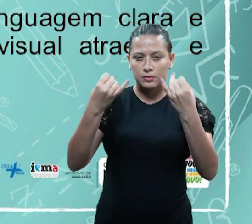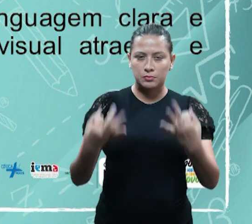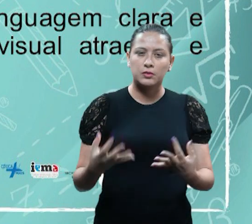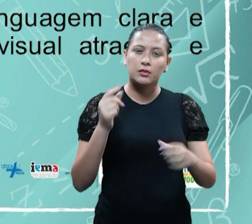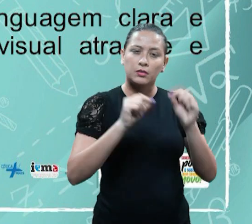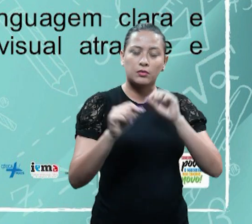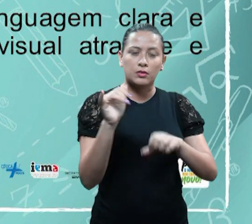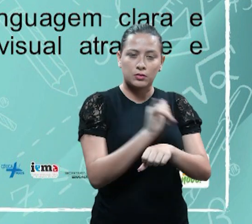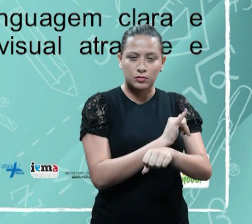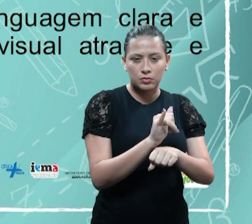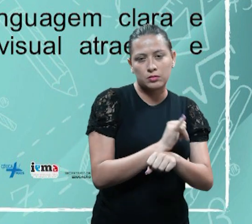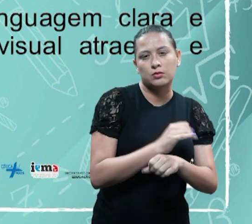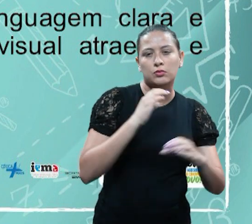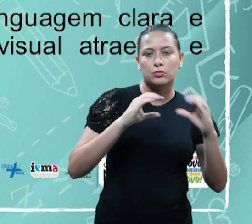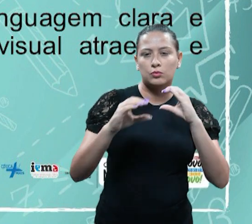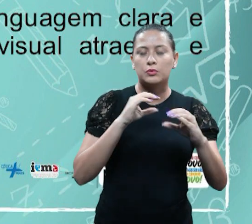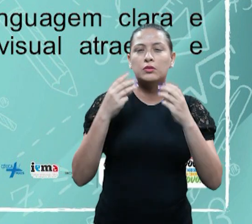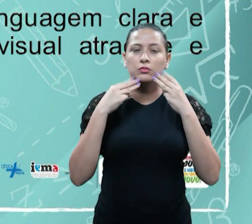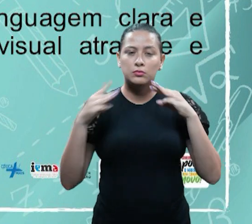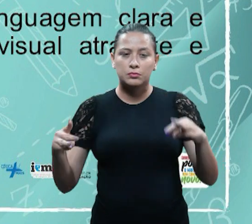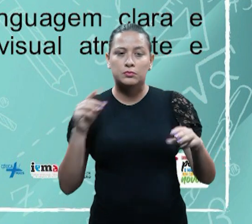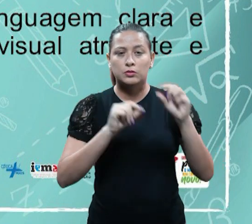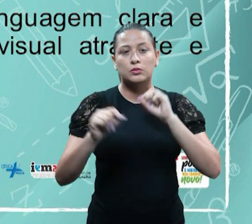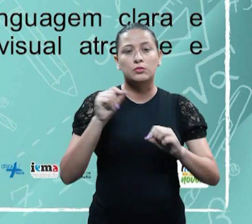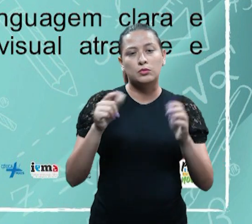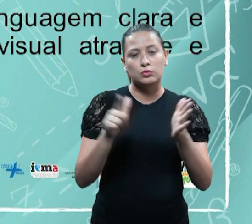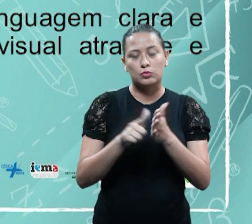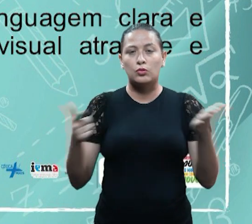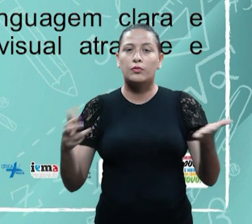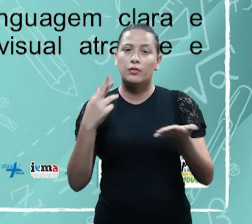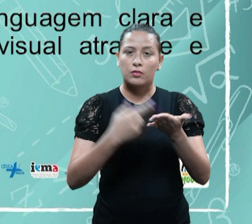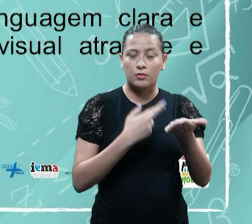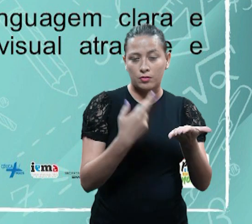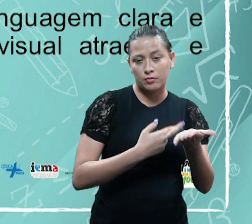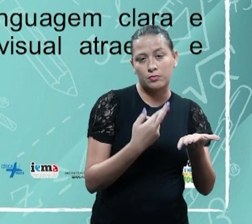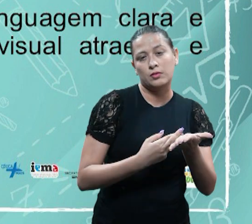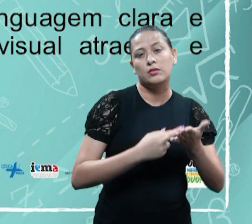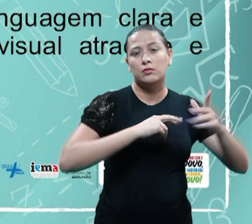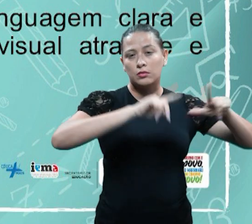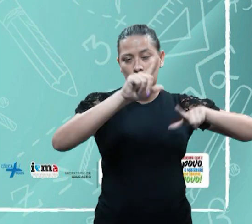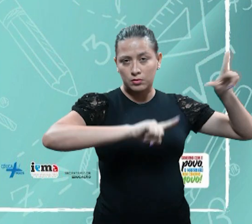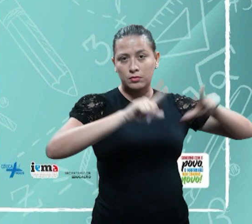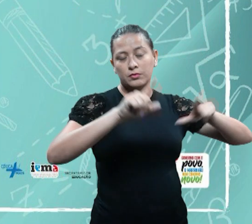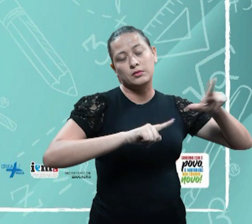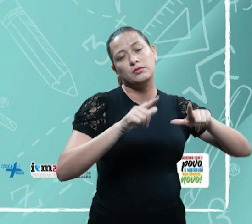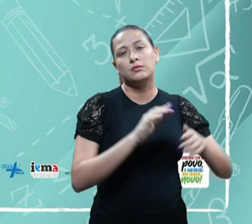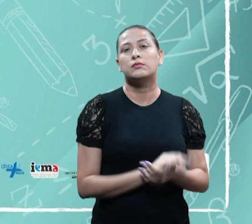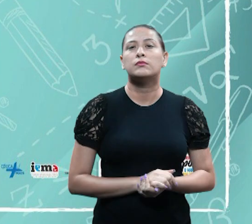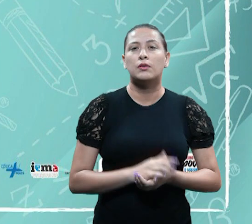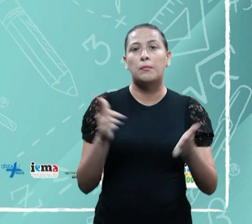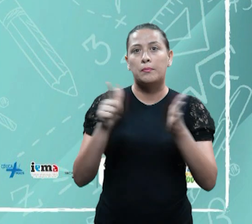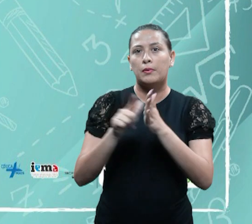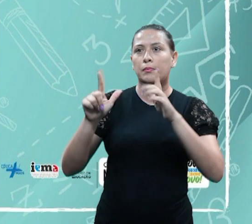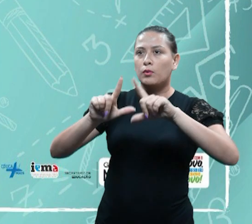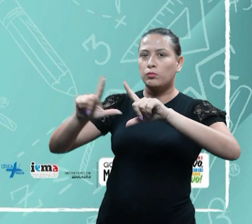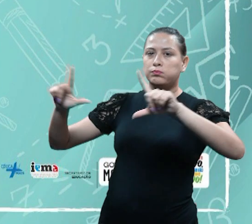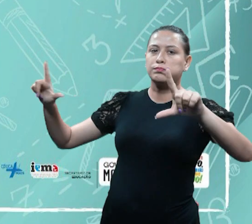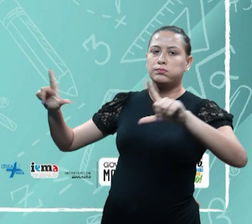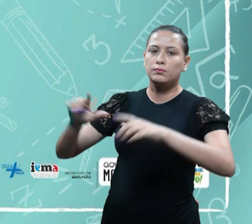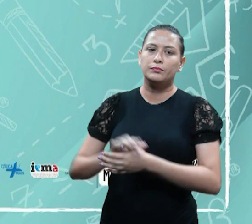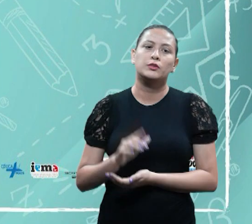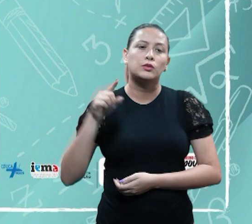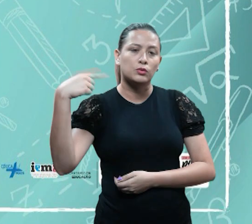marketing, que são jornais, revistas de TV, cartazes, por que não, né? E outros,